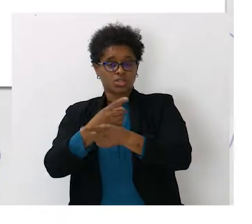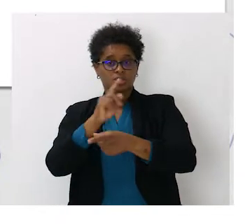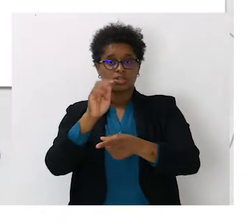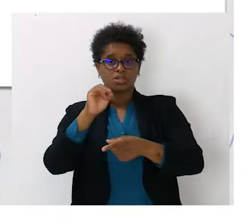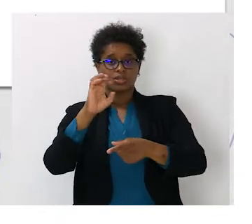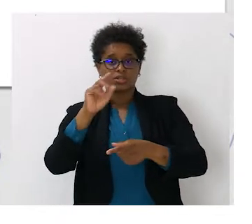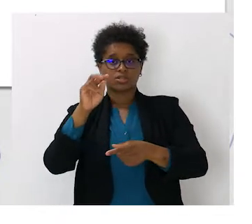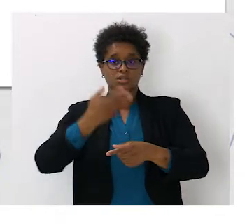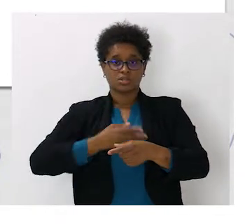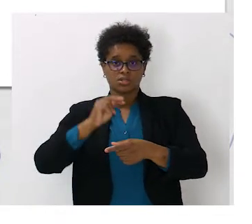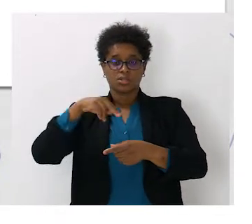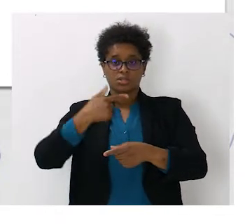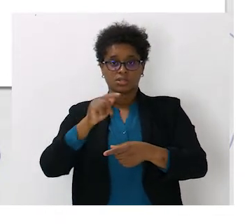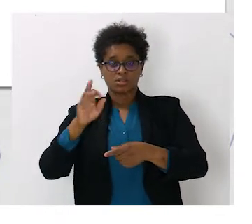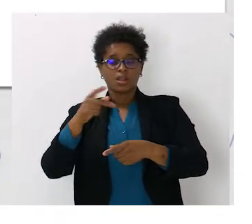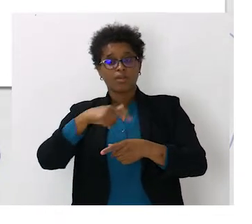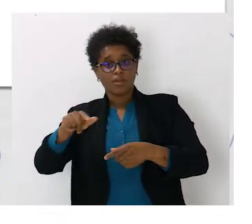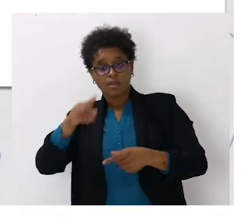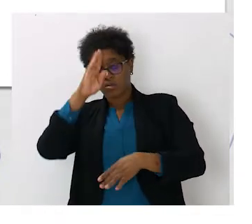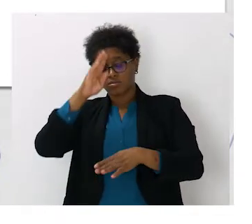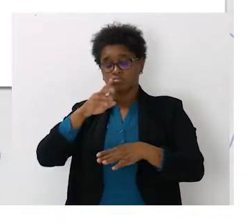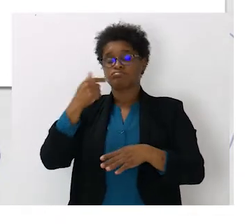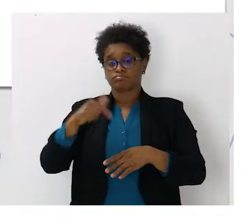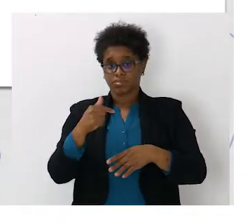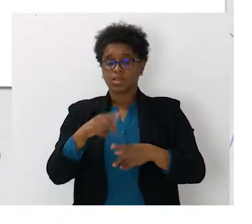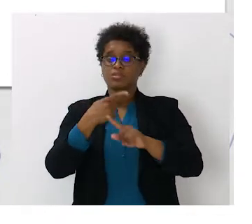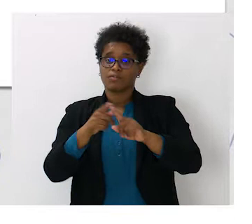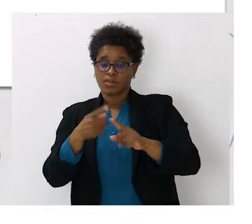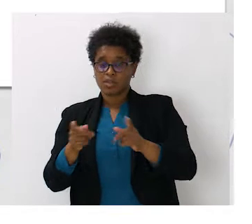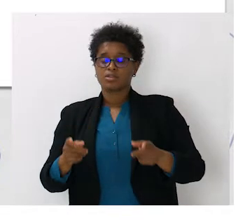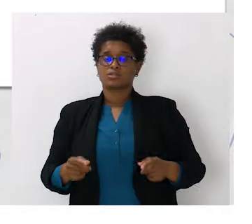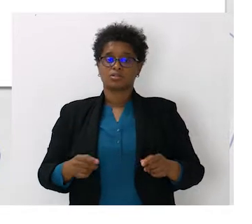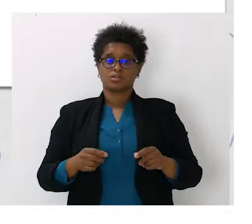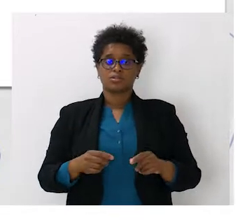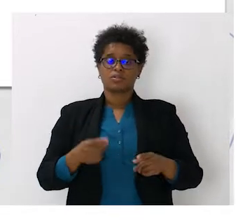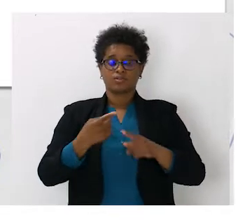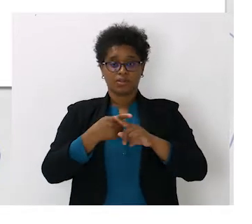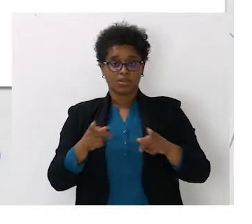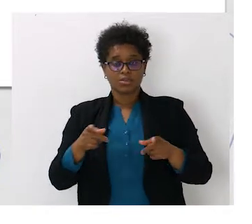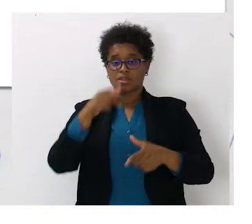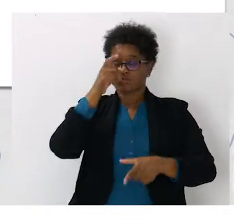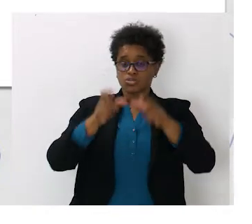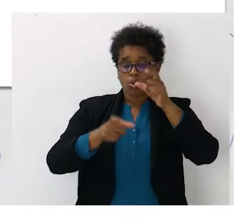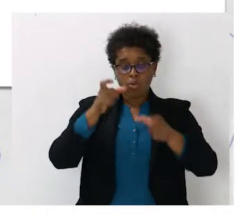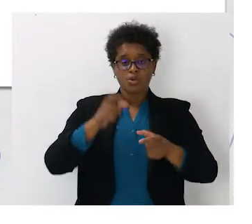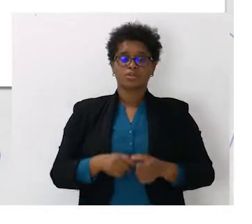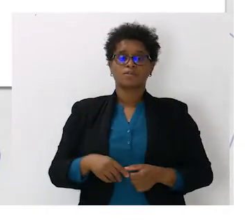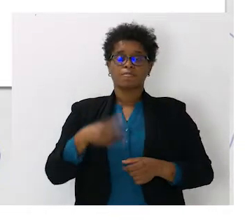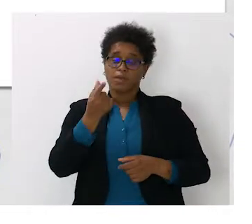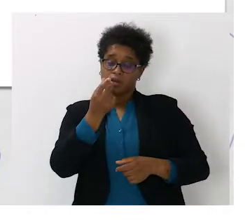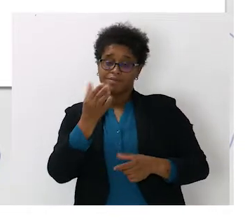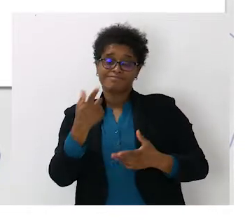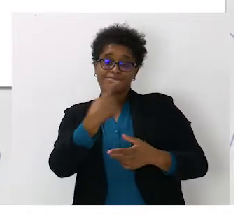excedentes levaram a que houvesse diferenças entre pessoas.